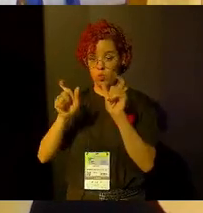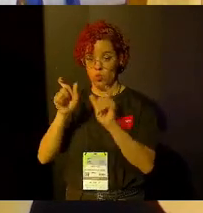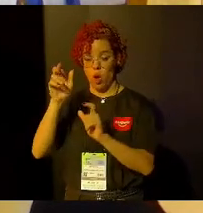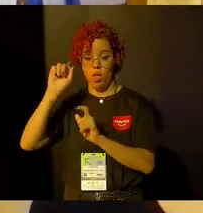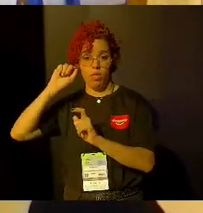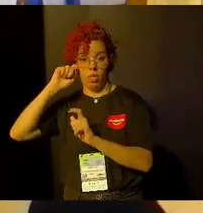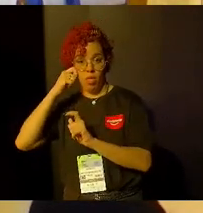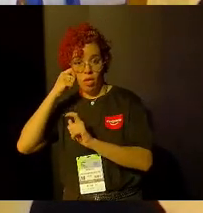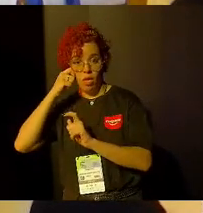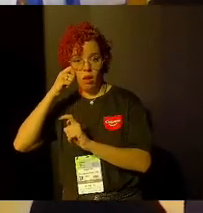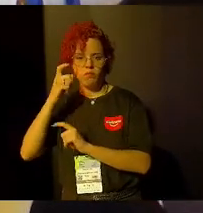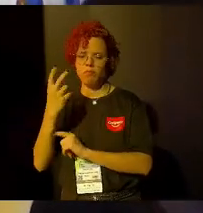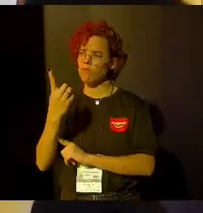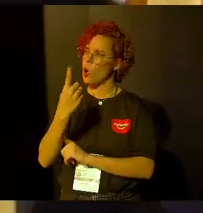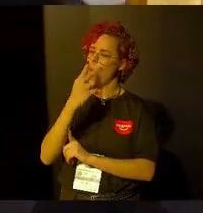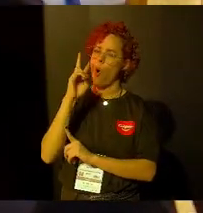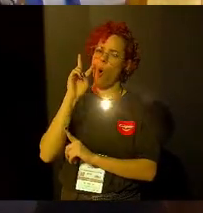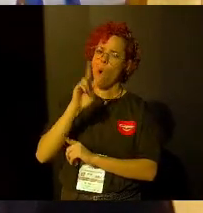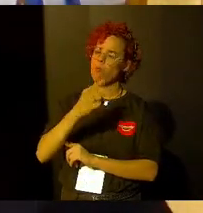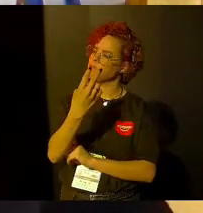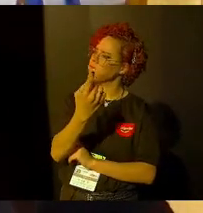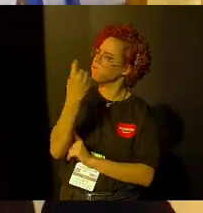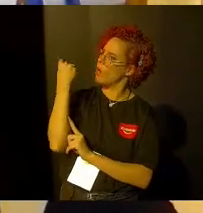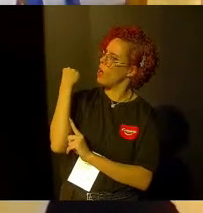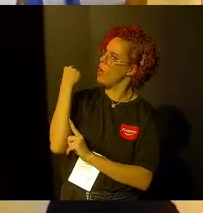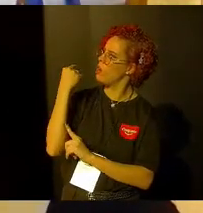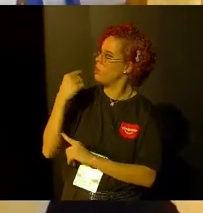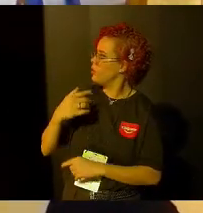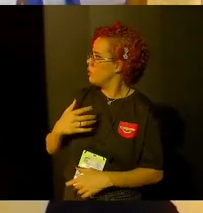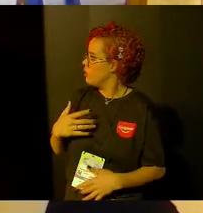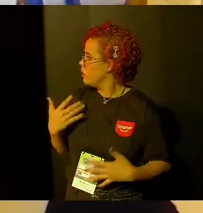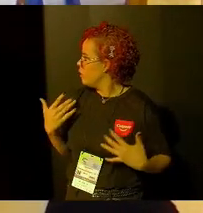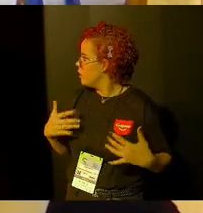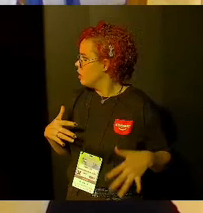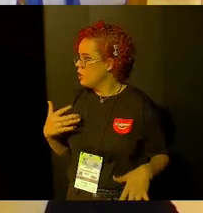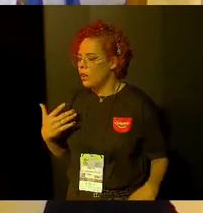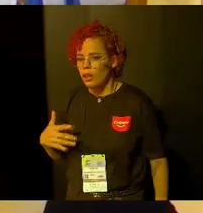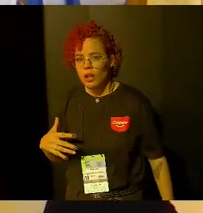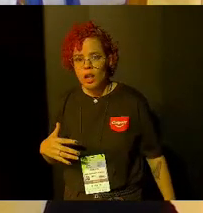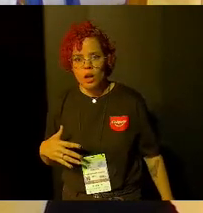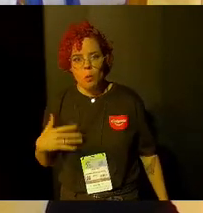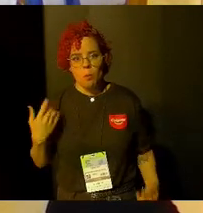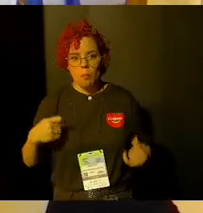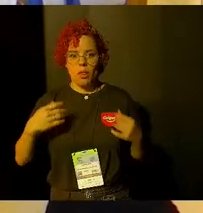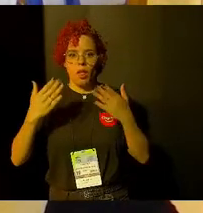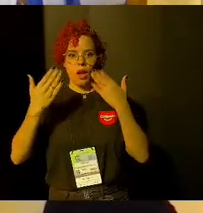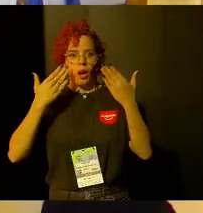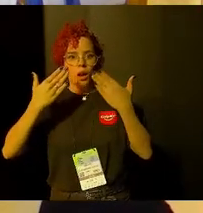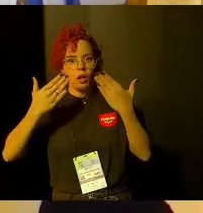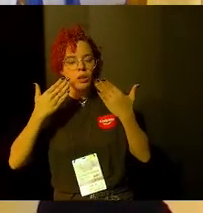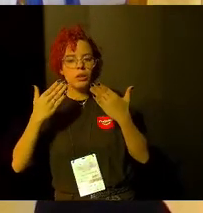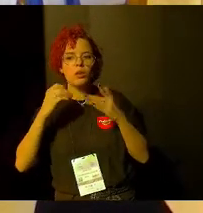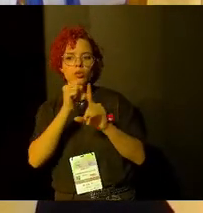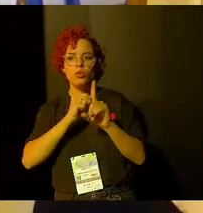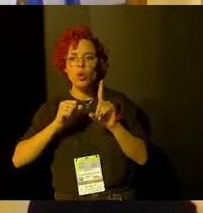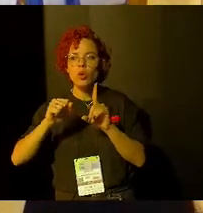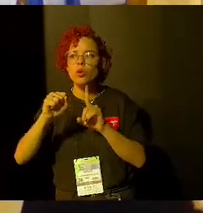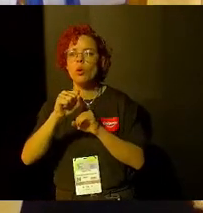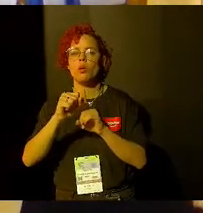racismo e assédio viveram na vida e surtam e vão para psicanálise e ficam socialmente